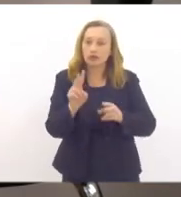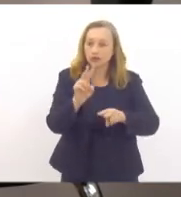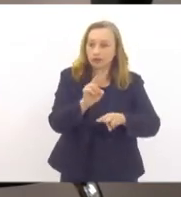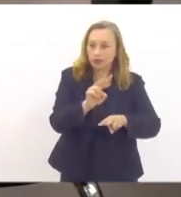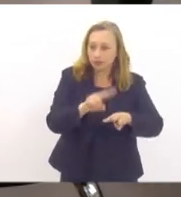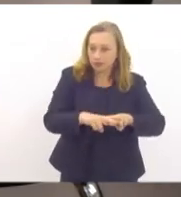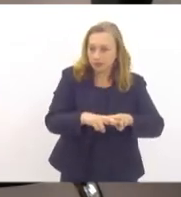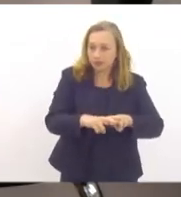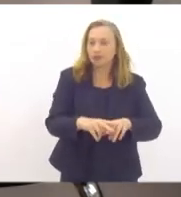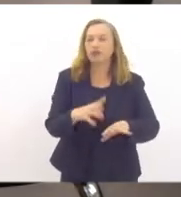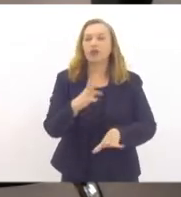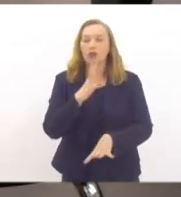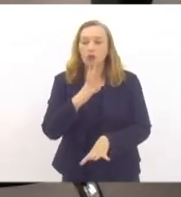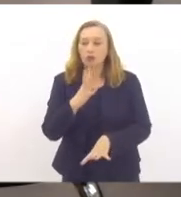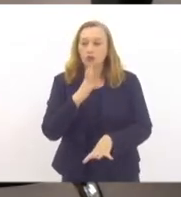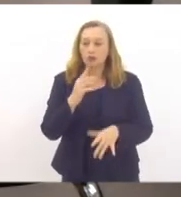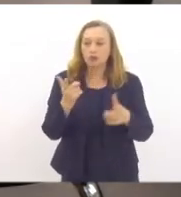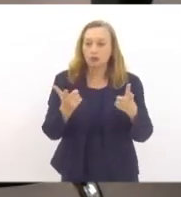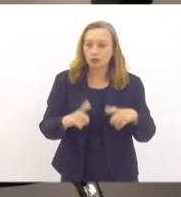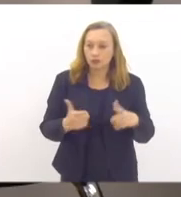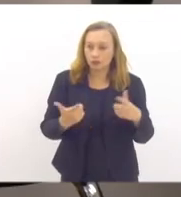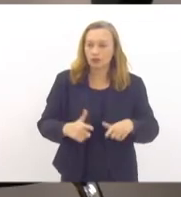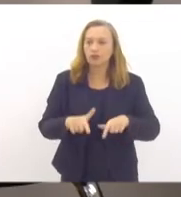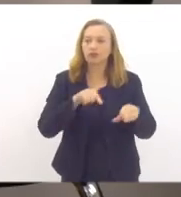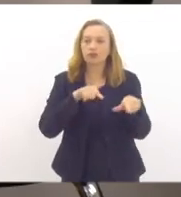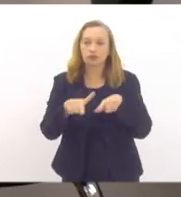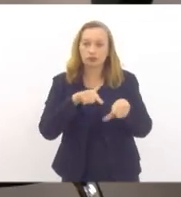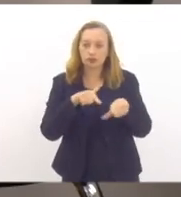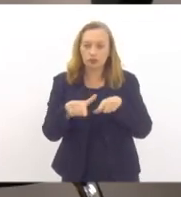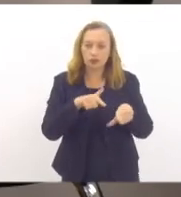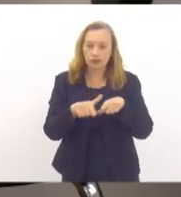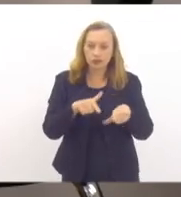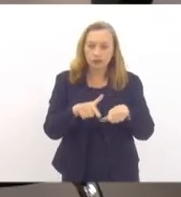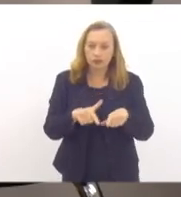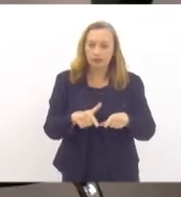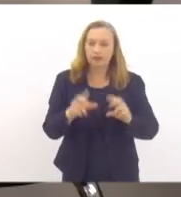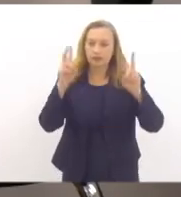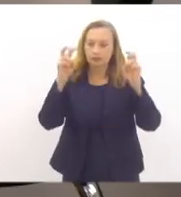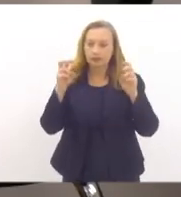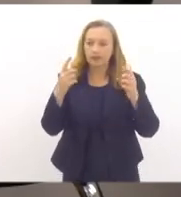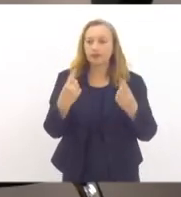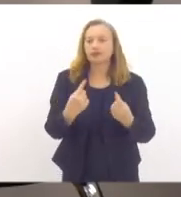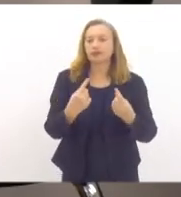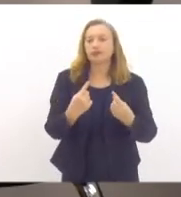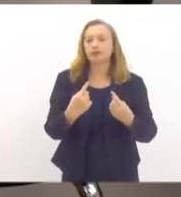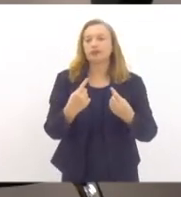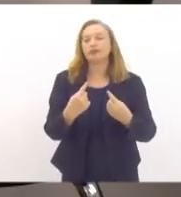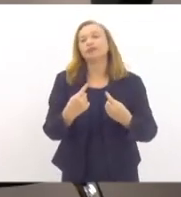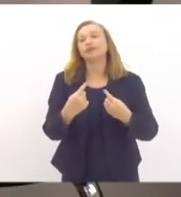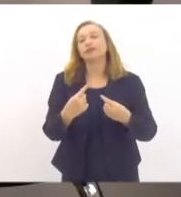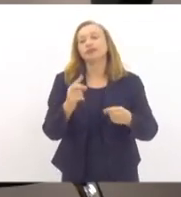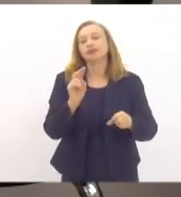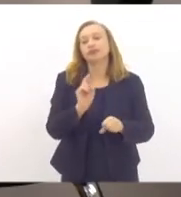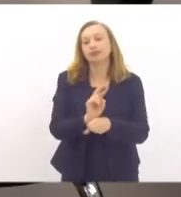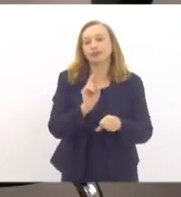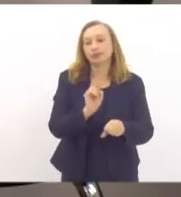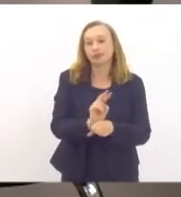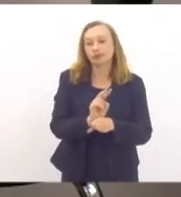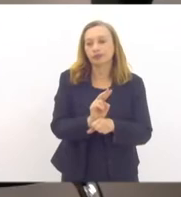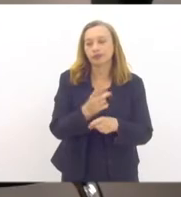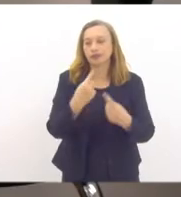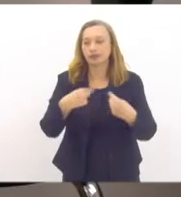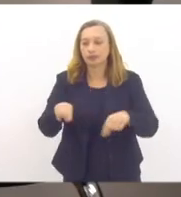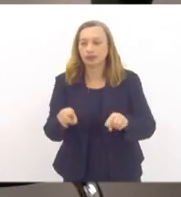conhece amplamente a rede, né, de trabalho em torno do tema da prevenção e combate à tortura no Rio de Janeiro, então também traz essa rede,